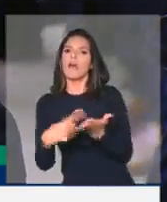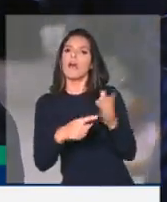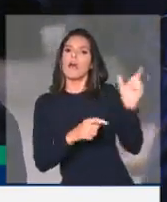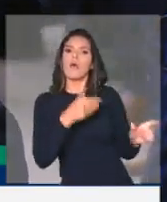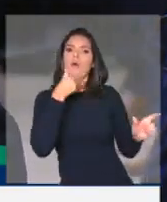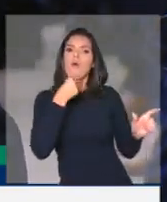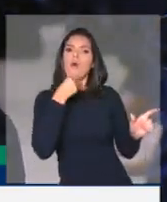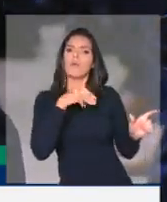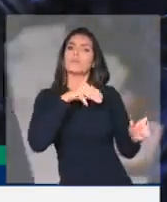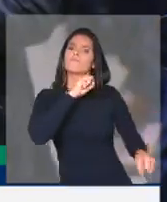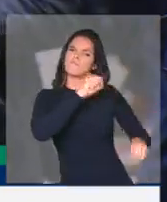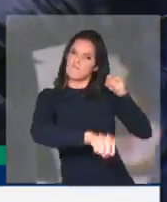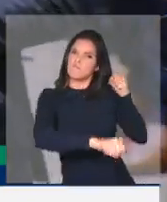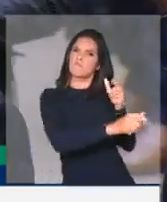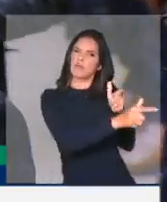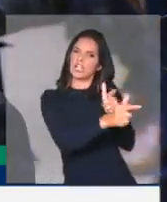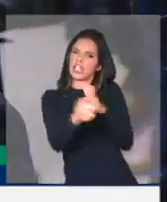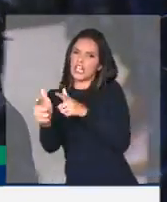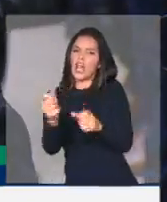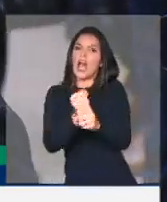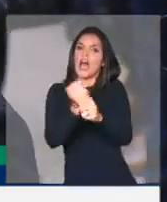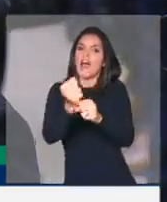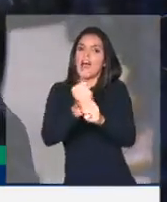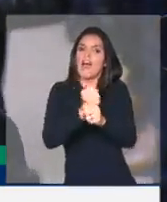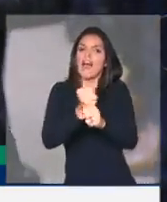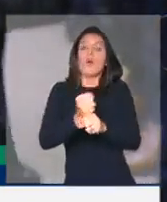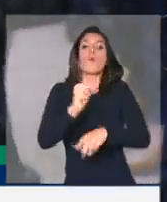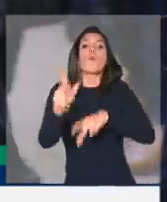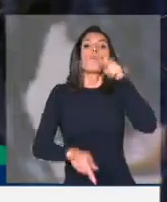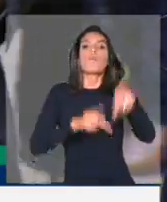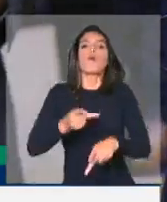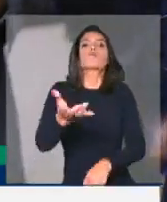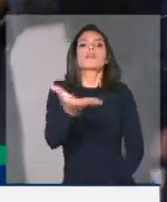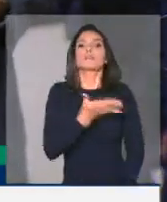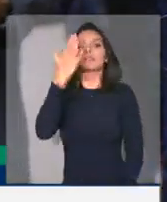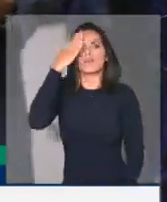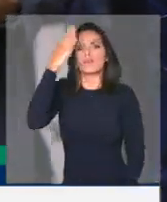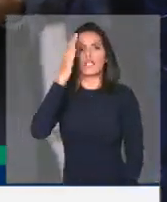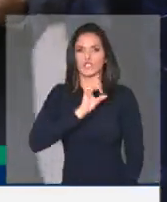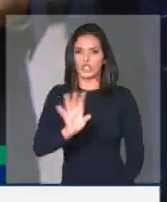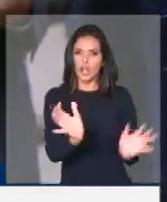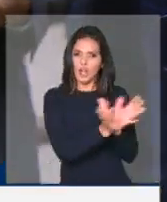com o matador ao longo de tanto tempo. A República existe, não é só a esquerda não, presidente.